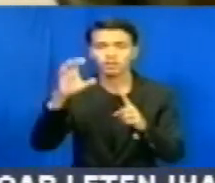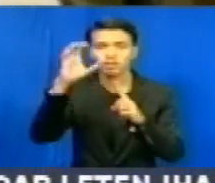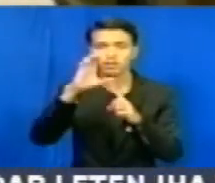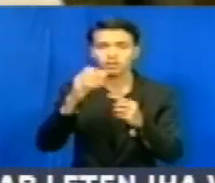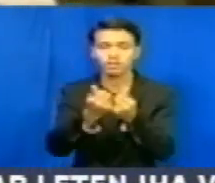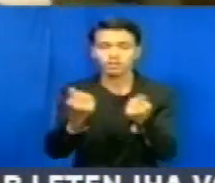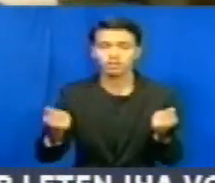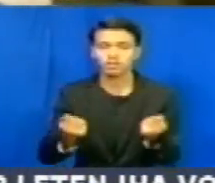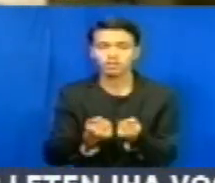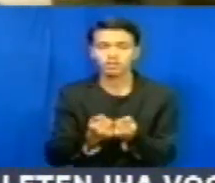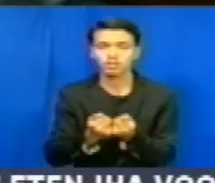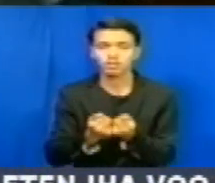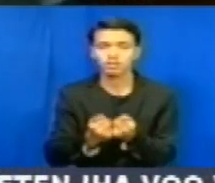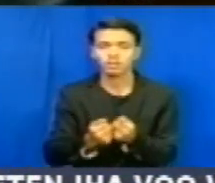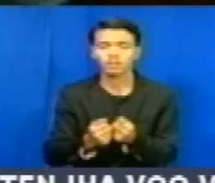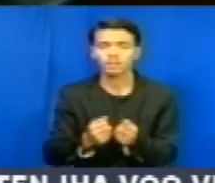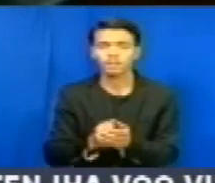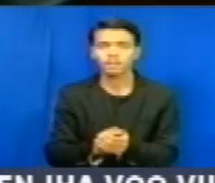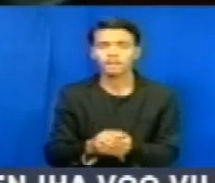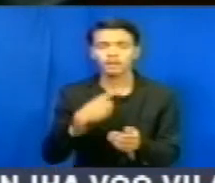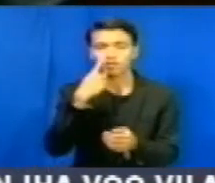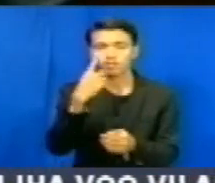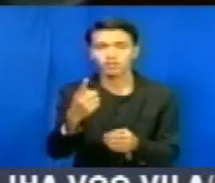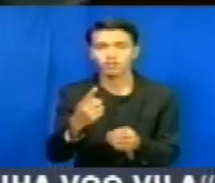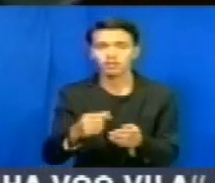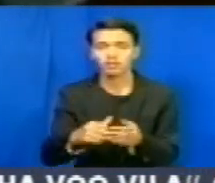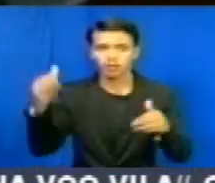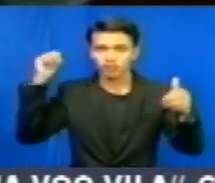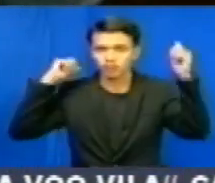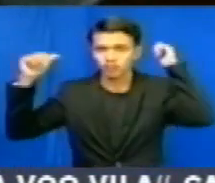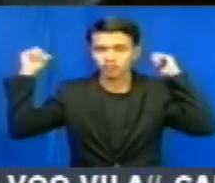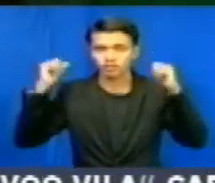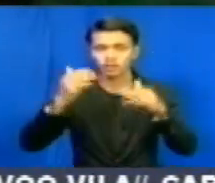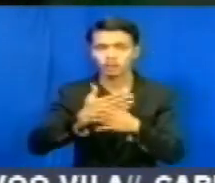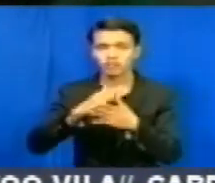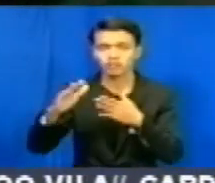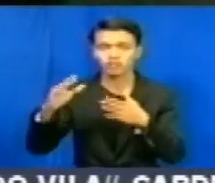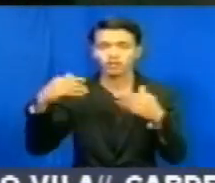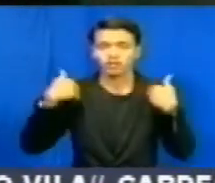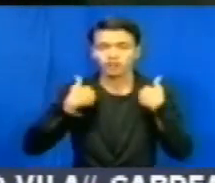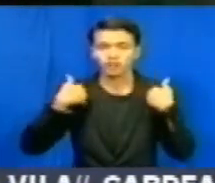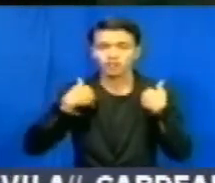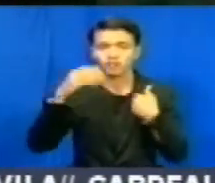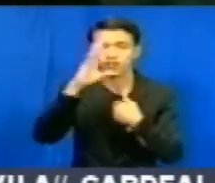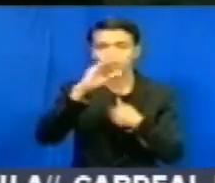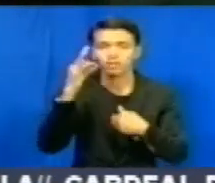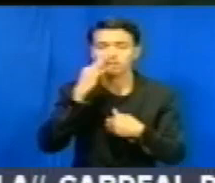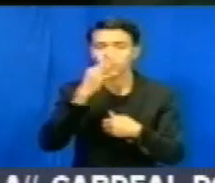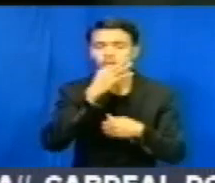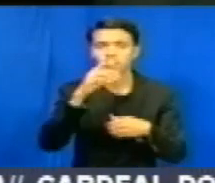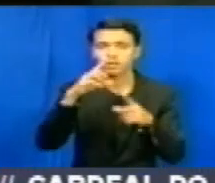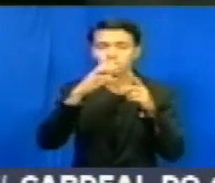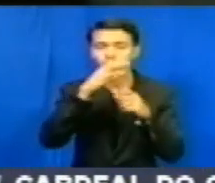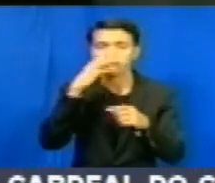Asociação Movimento Timor-Leste, Agripino Marçal Hateten, atividades de distribuição fine animal no modo Musamba Agricultura